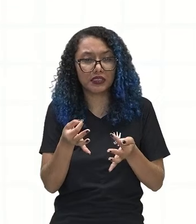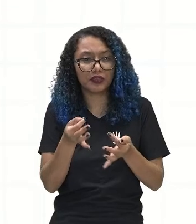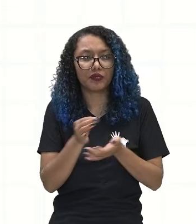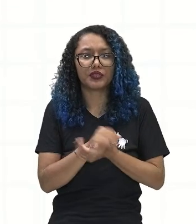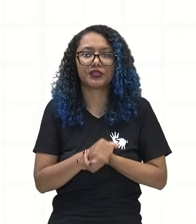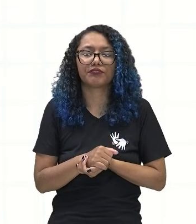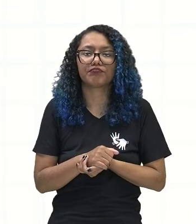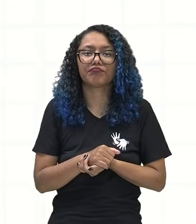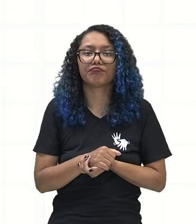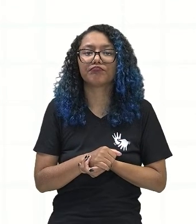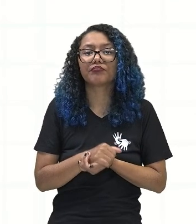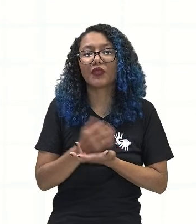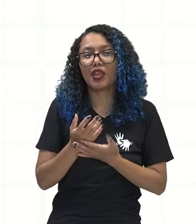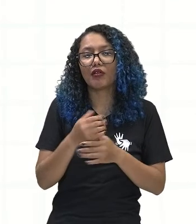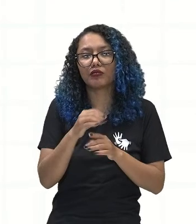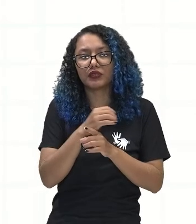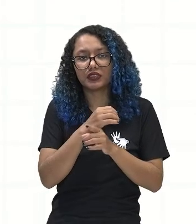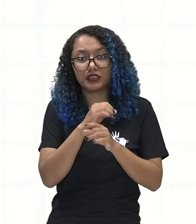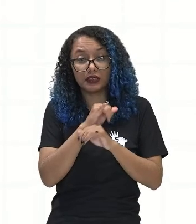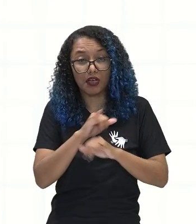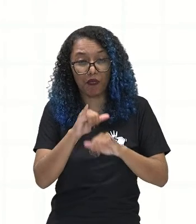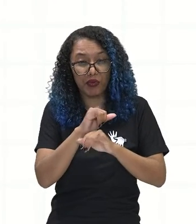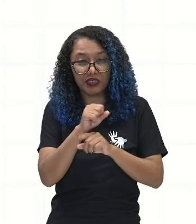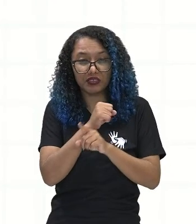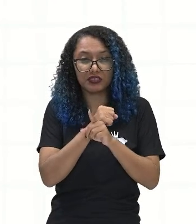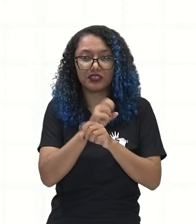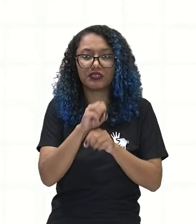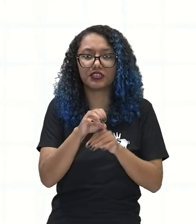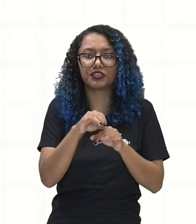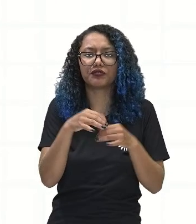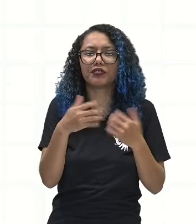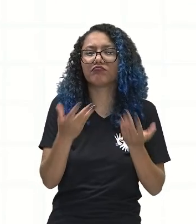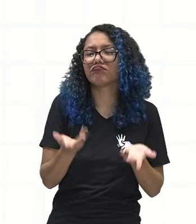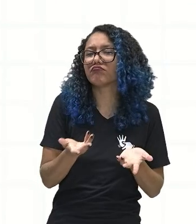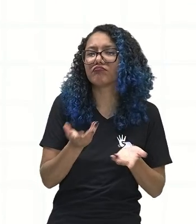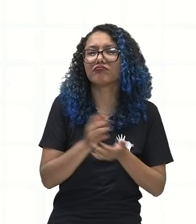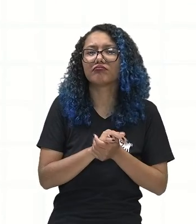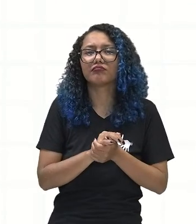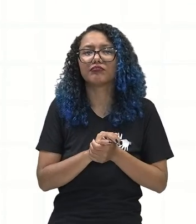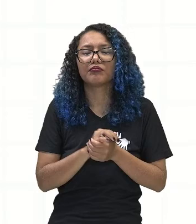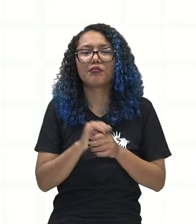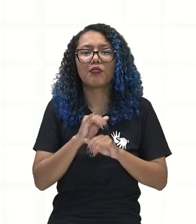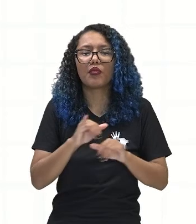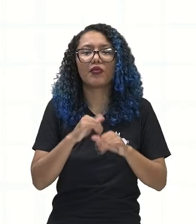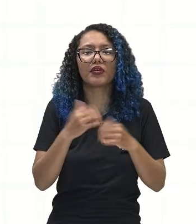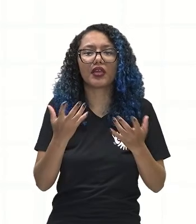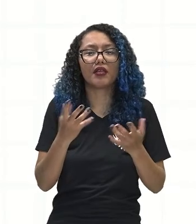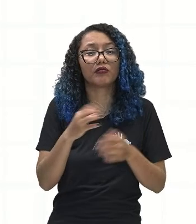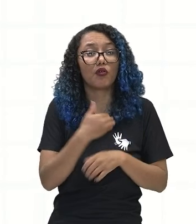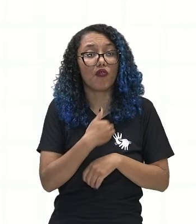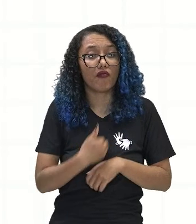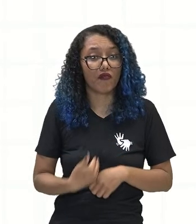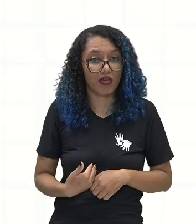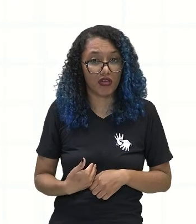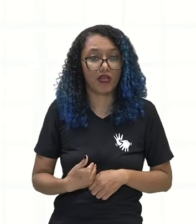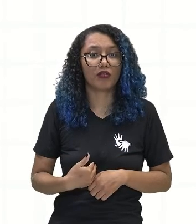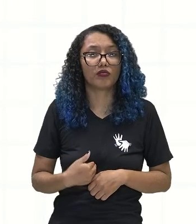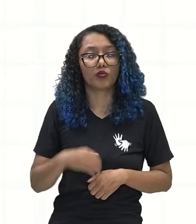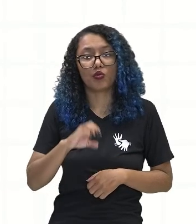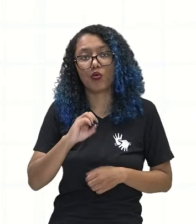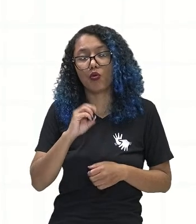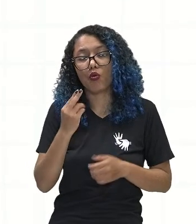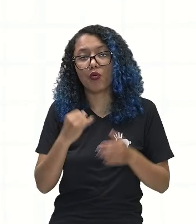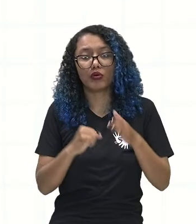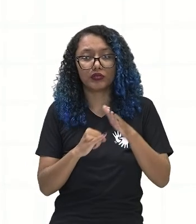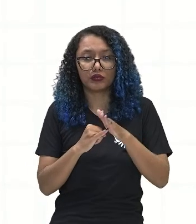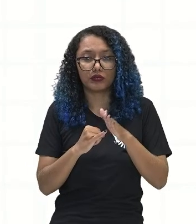educativas geralmente são realizadas por quem? Por instituições ou pelo governo, com o objetivo de orientar